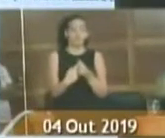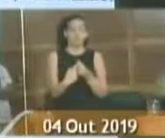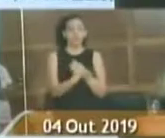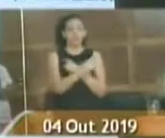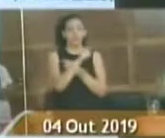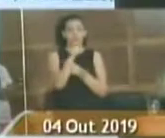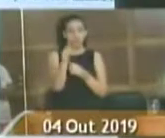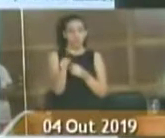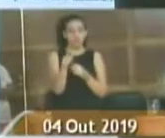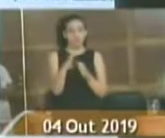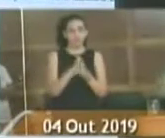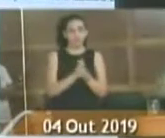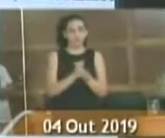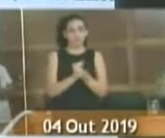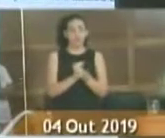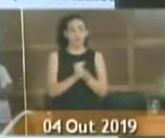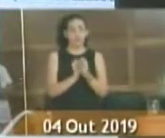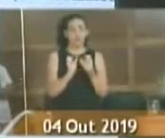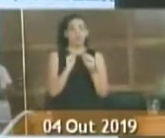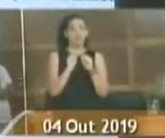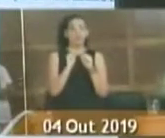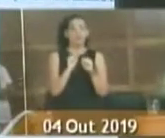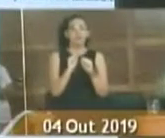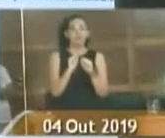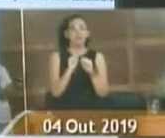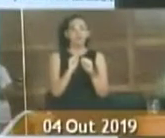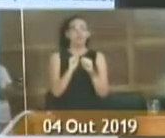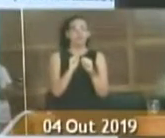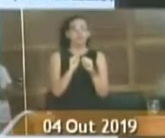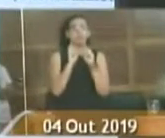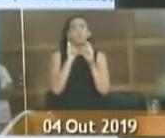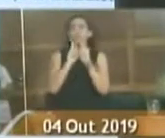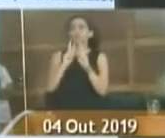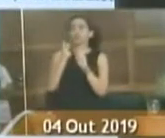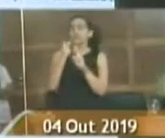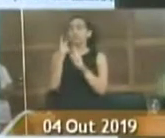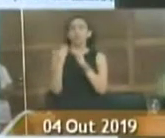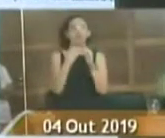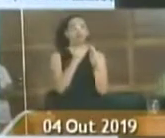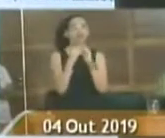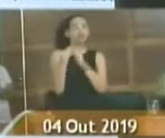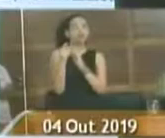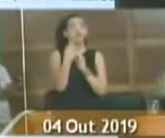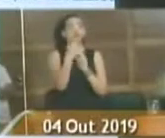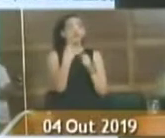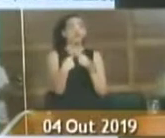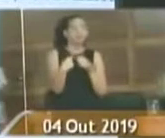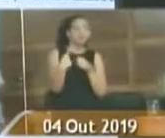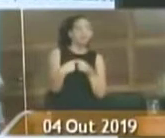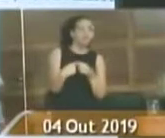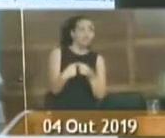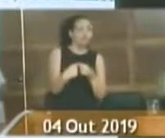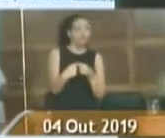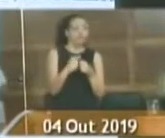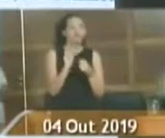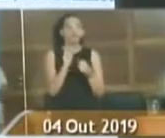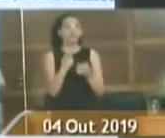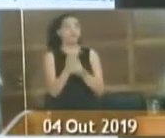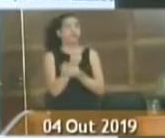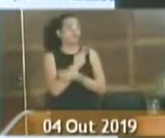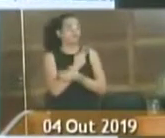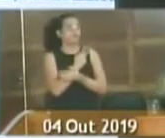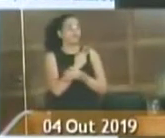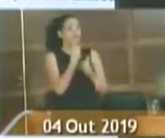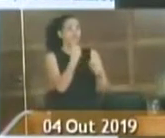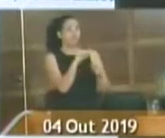vocês podem enxergar, né, na vizinhança de vocês situações de maus tratos e pedir para